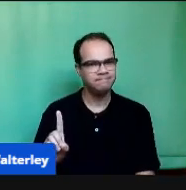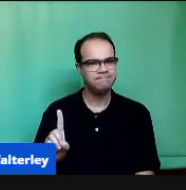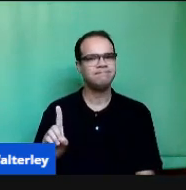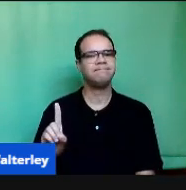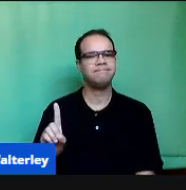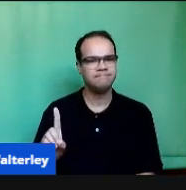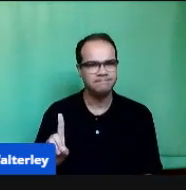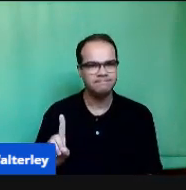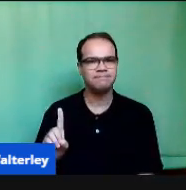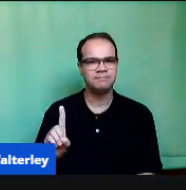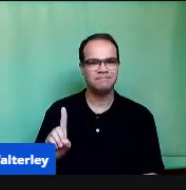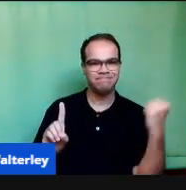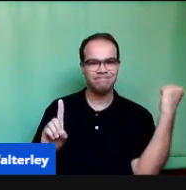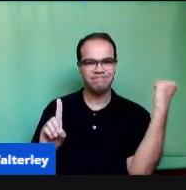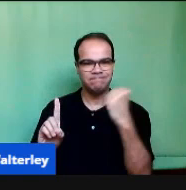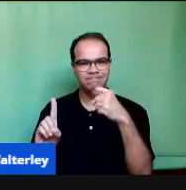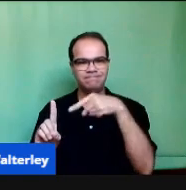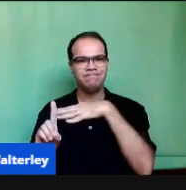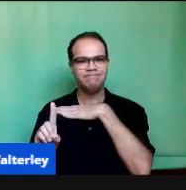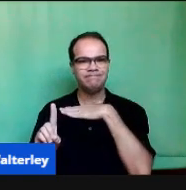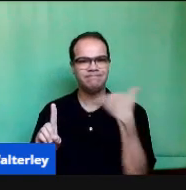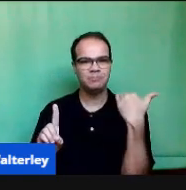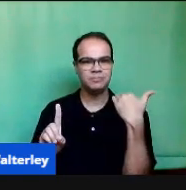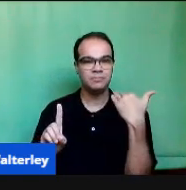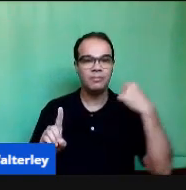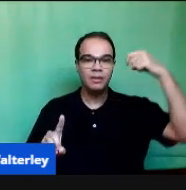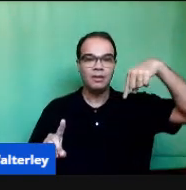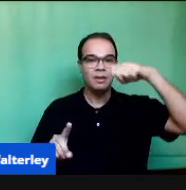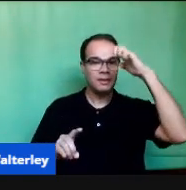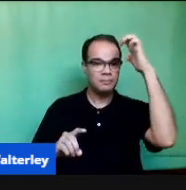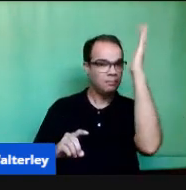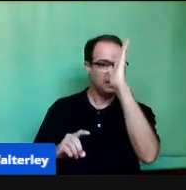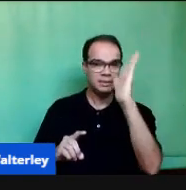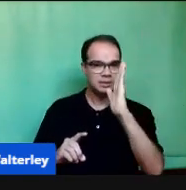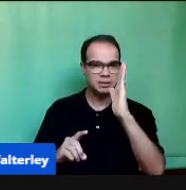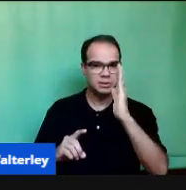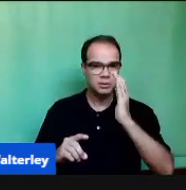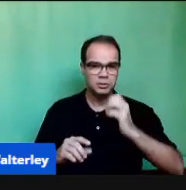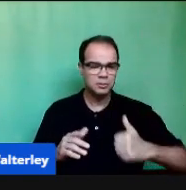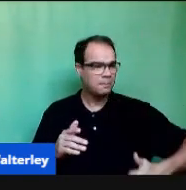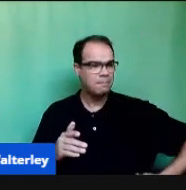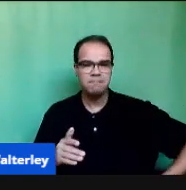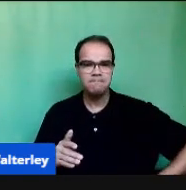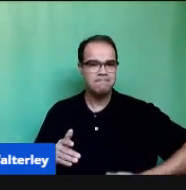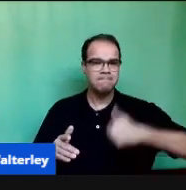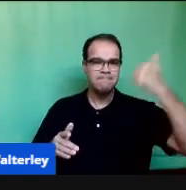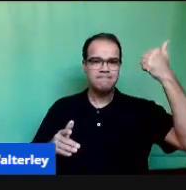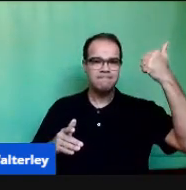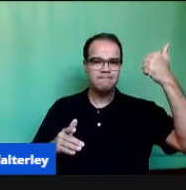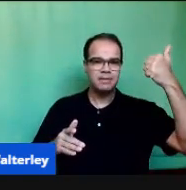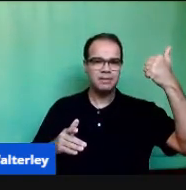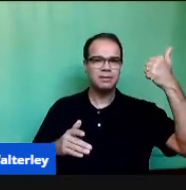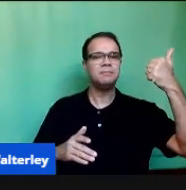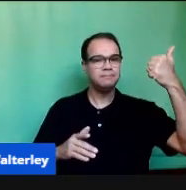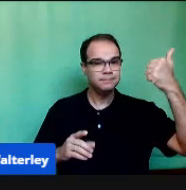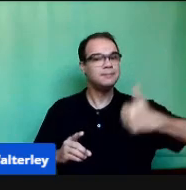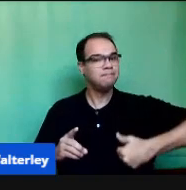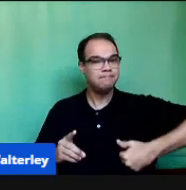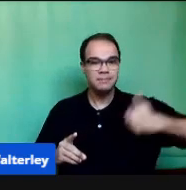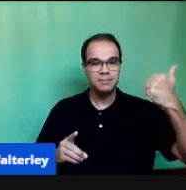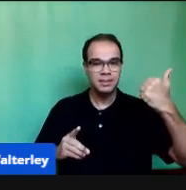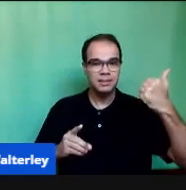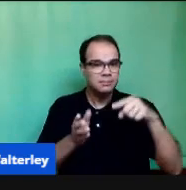Então, isso é muito ruim. Mas isso também reflete todos os desafios da nossa estrutura social. Além